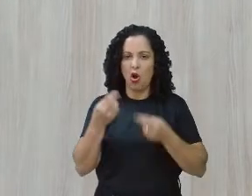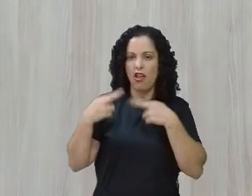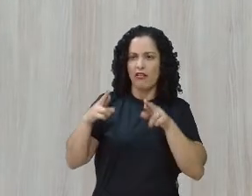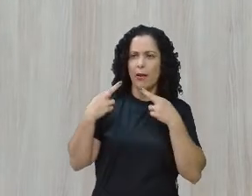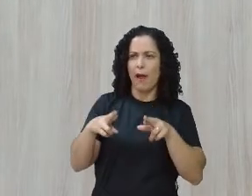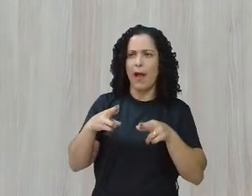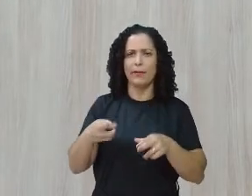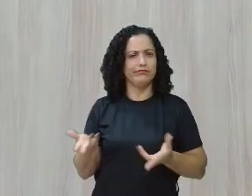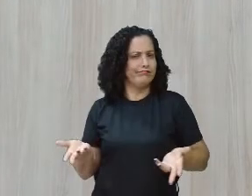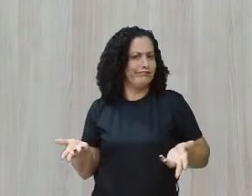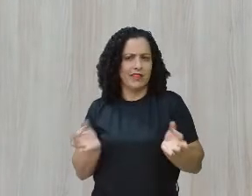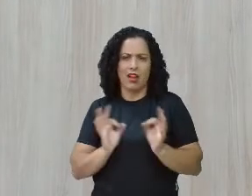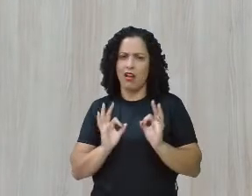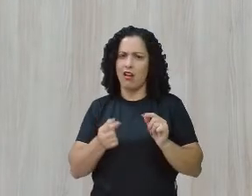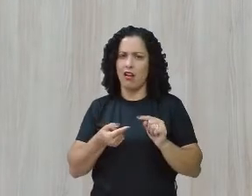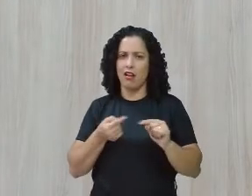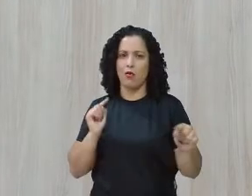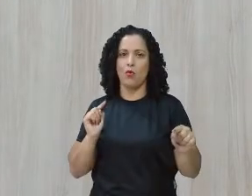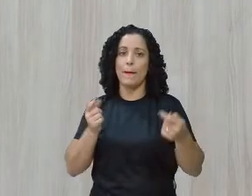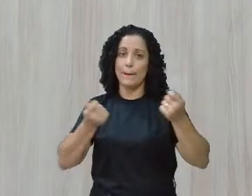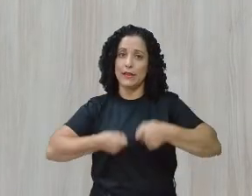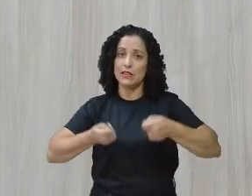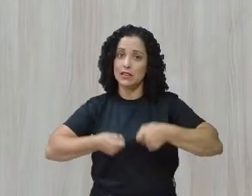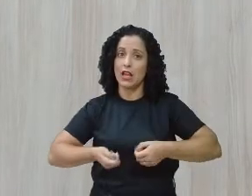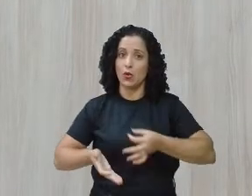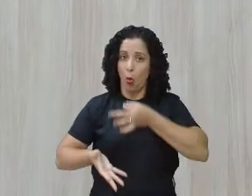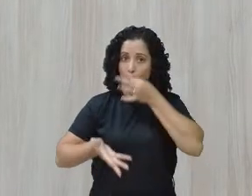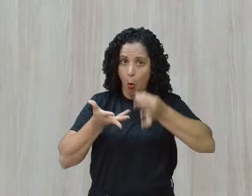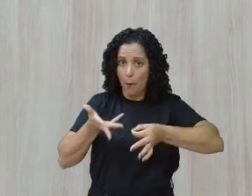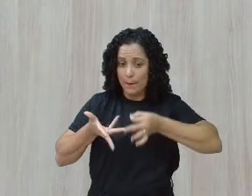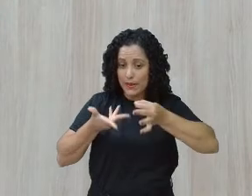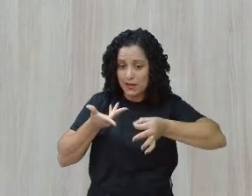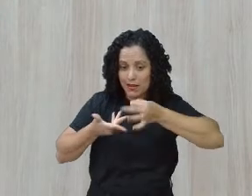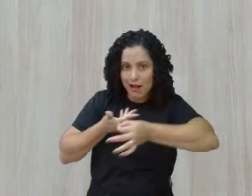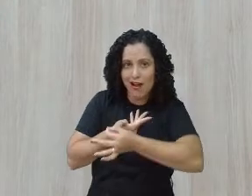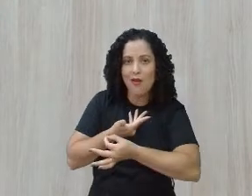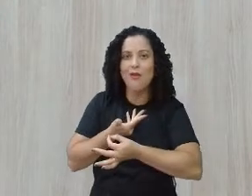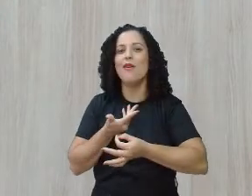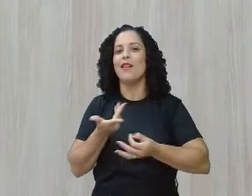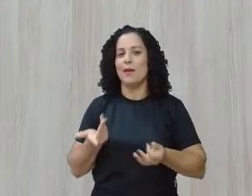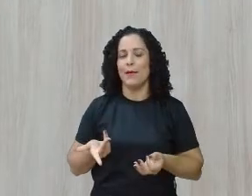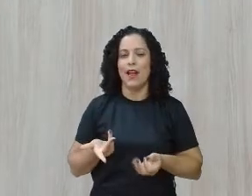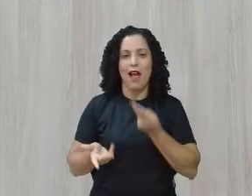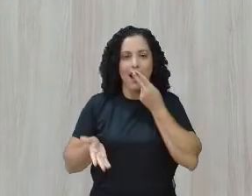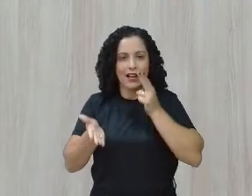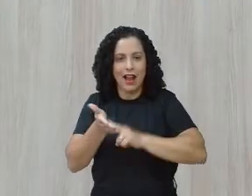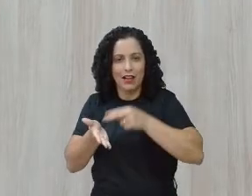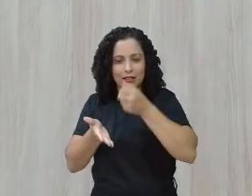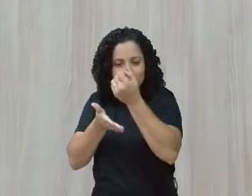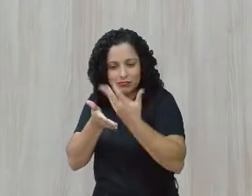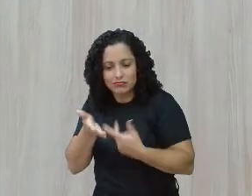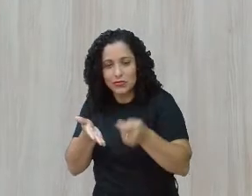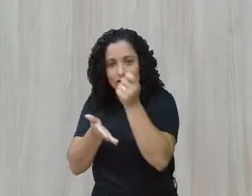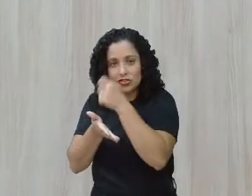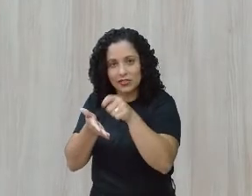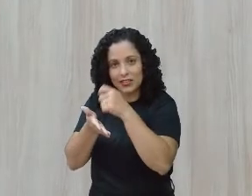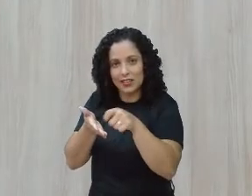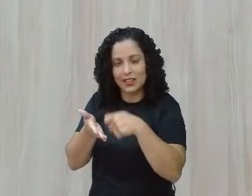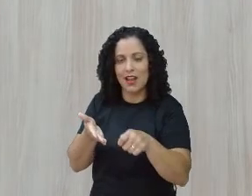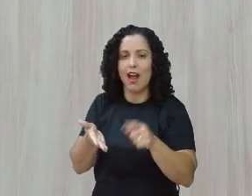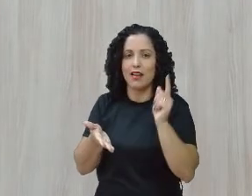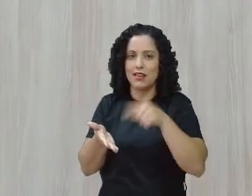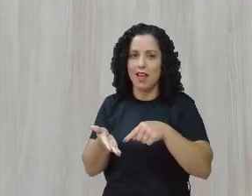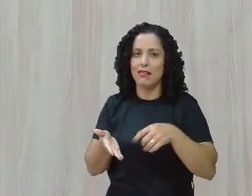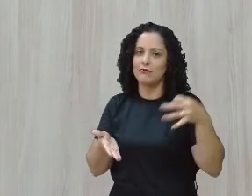por reclamar. Então, tenha argumentos válidos para constituir aí a sua cartinha para que ela seja coerente, coesa e